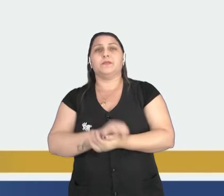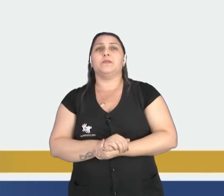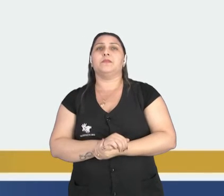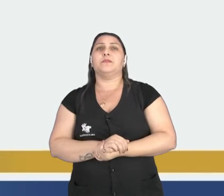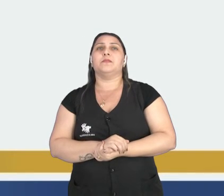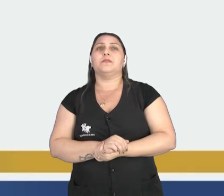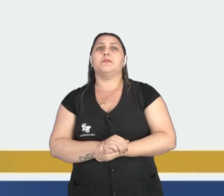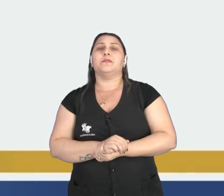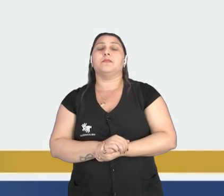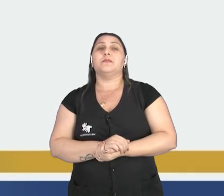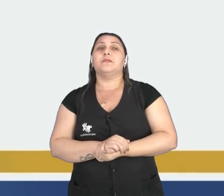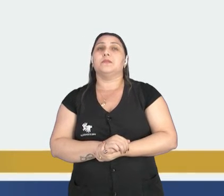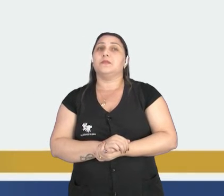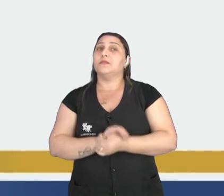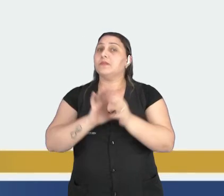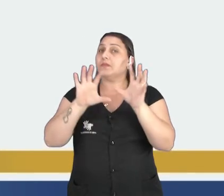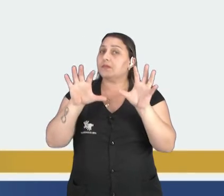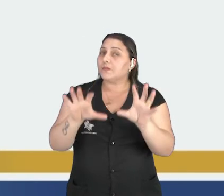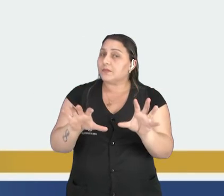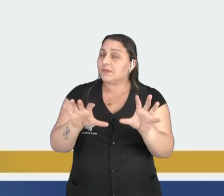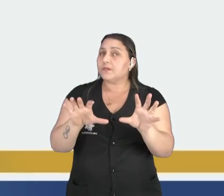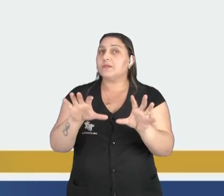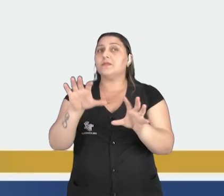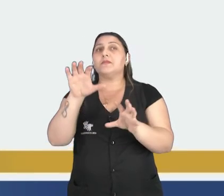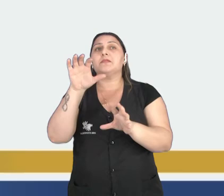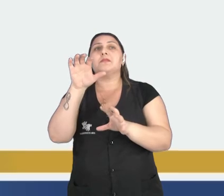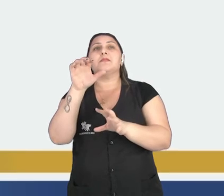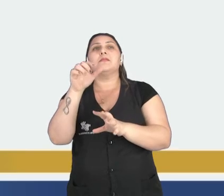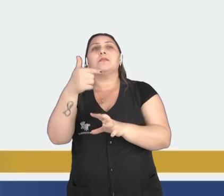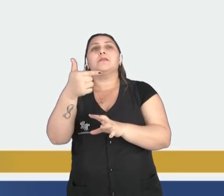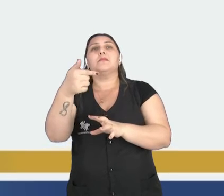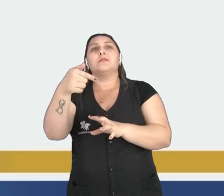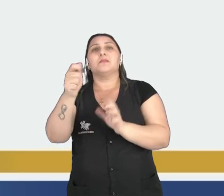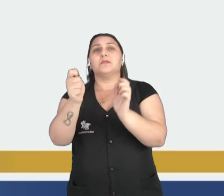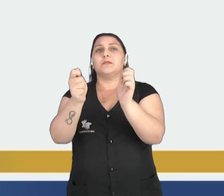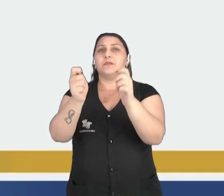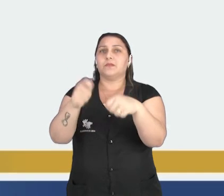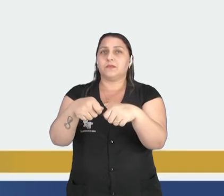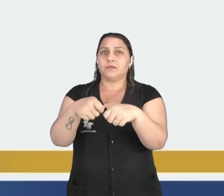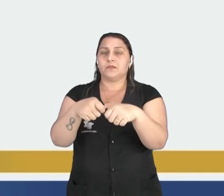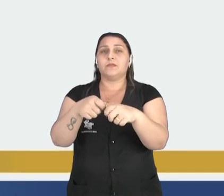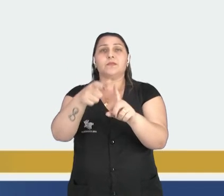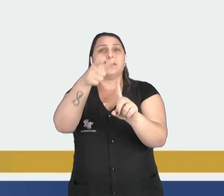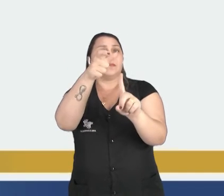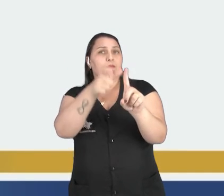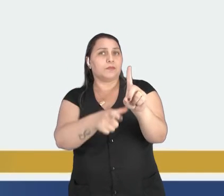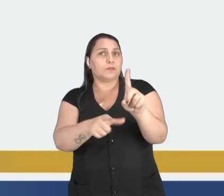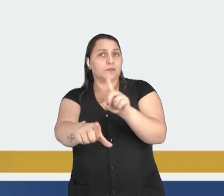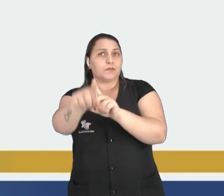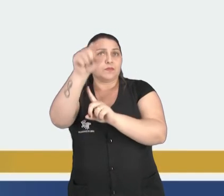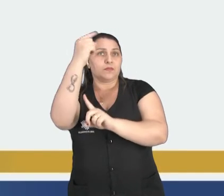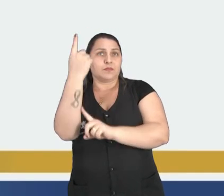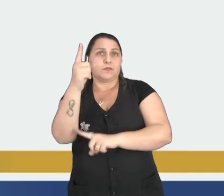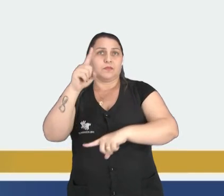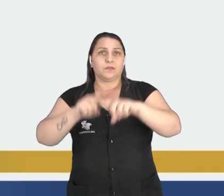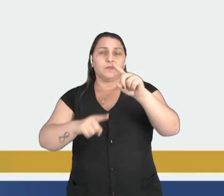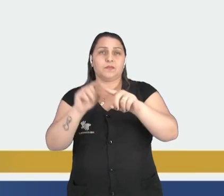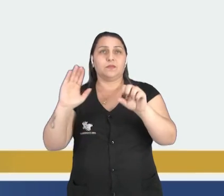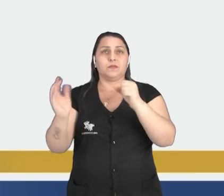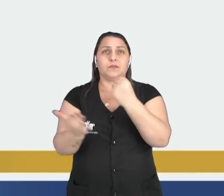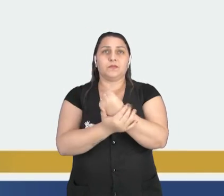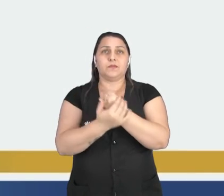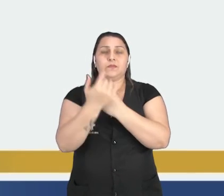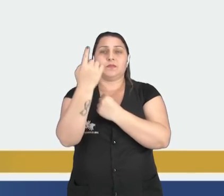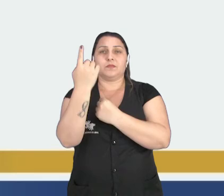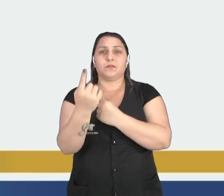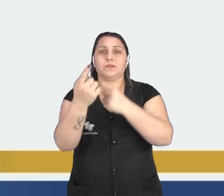270. Sendo assim, há 270 possibilidades de um personagem escolher um objeto e esconder em